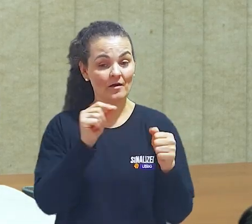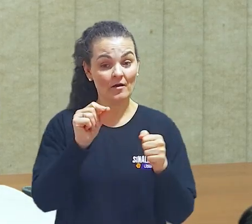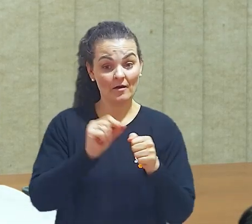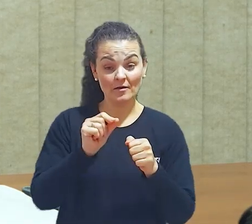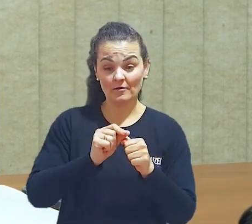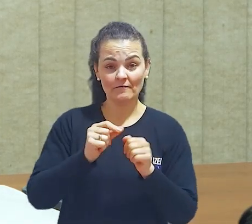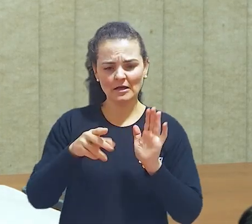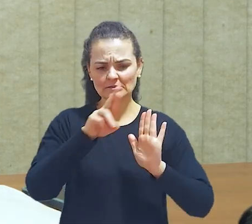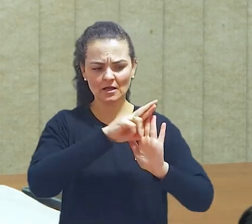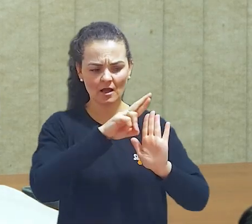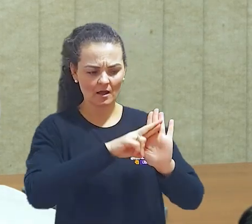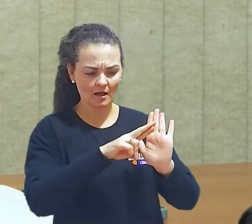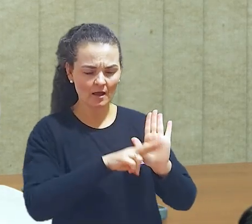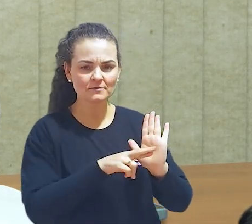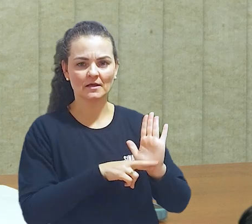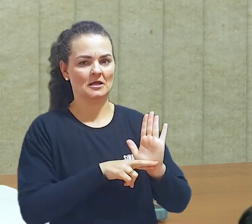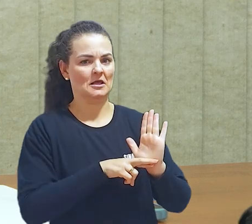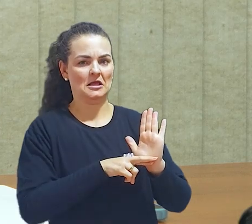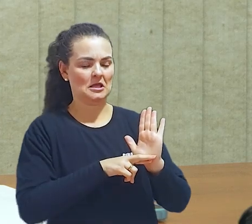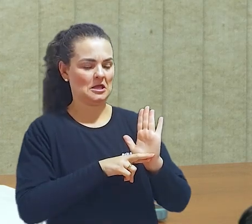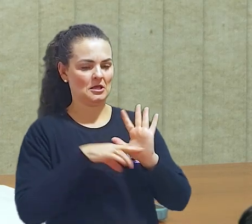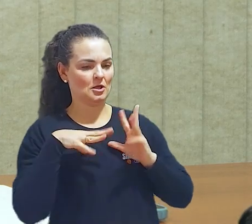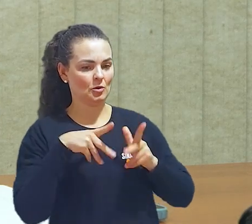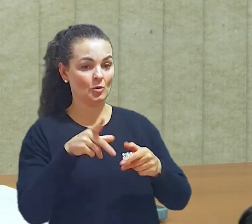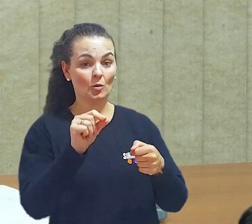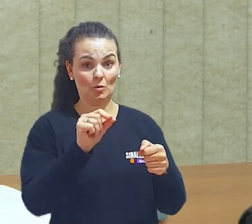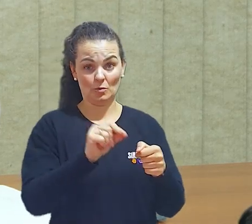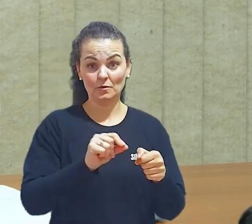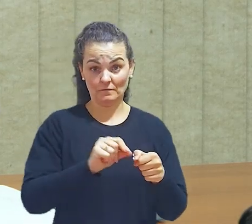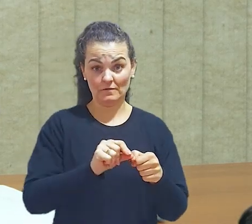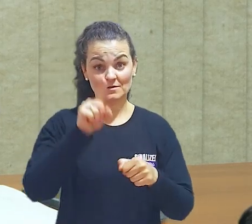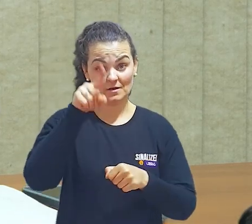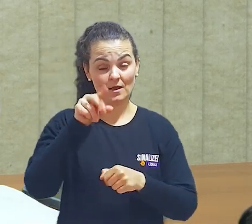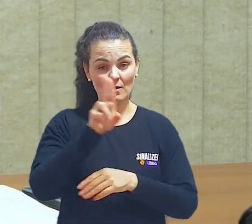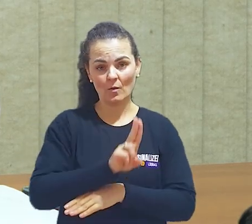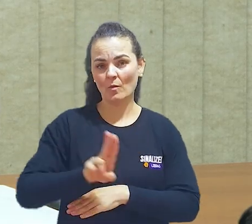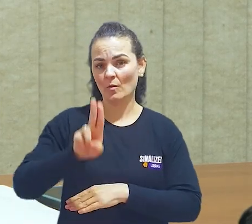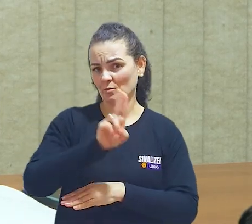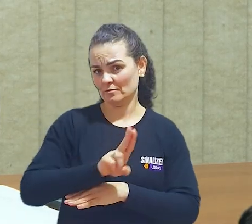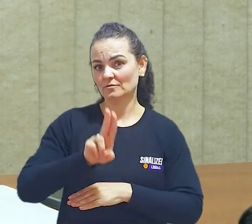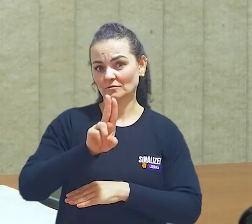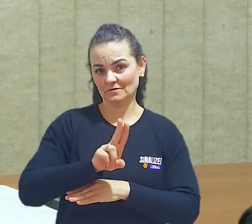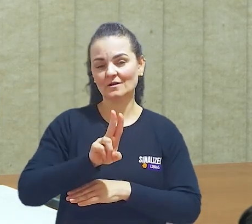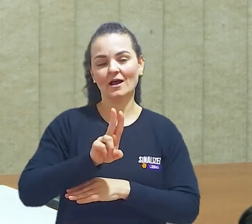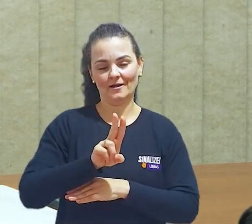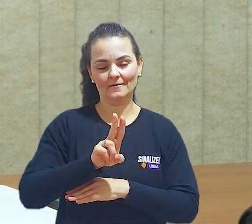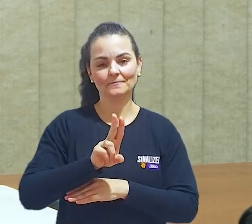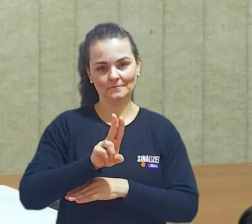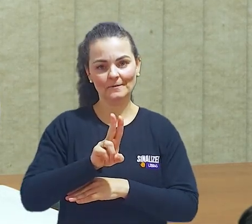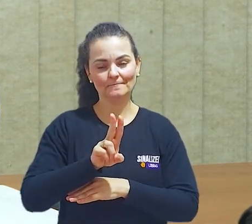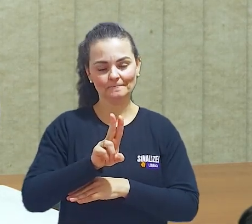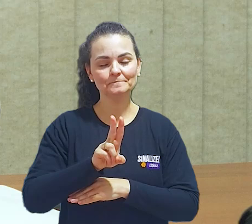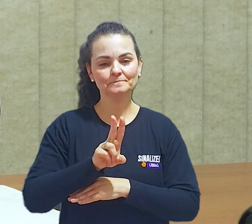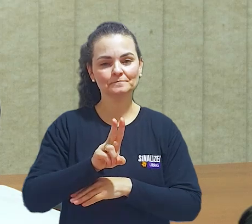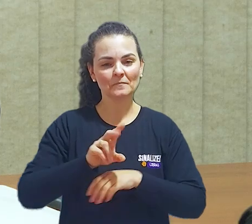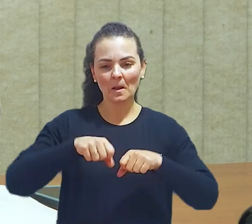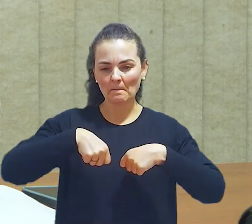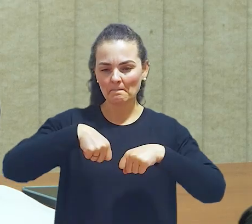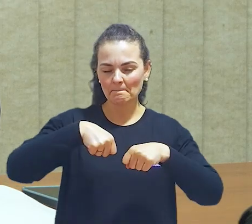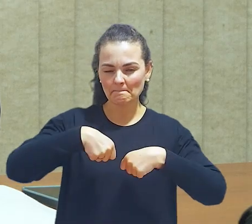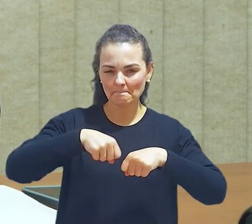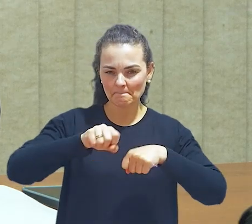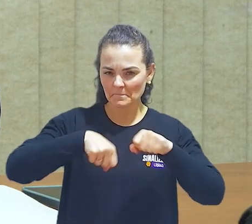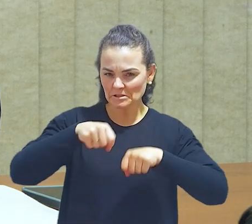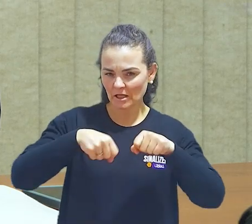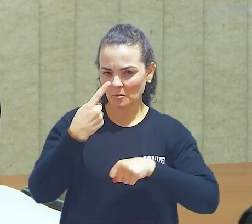que pudesse regulamentar a utilização desses ciclomotores na cidade, encaminhasse para casa um projeto de